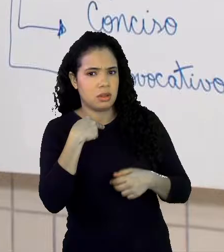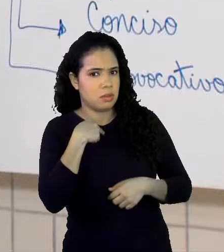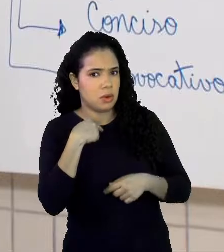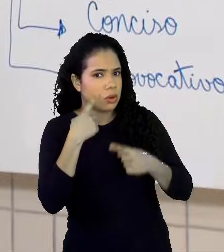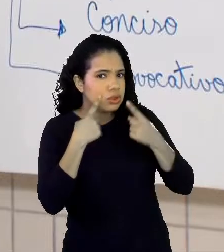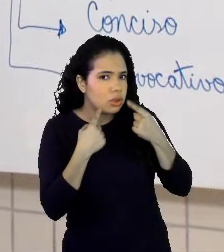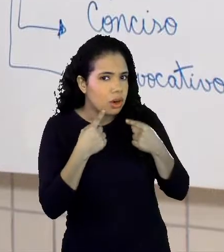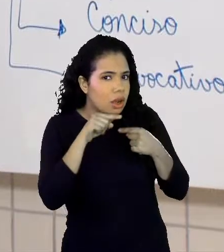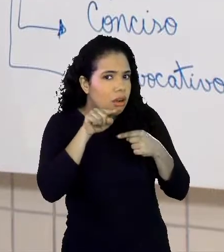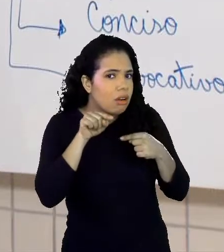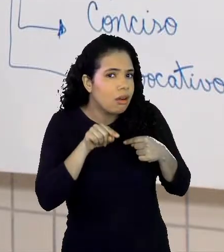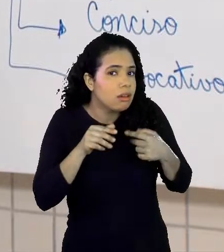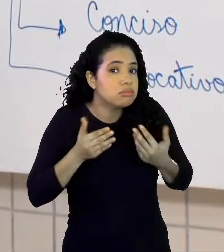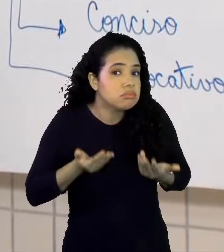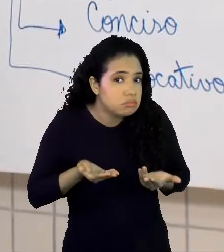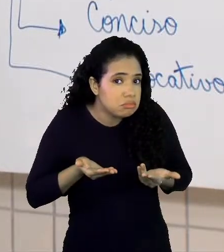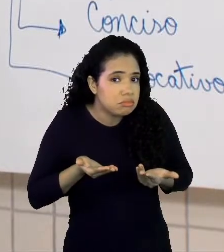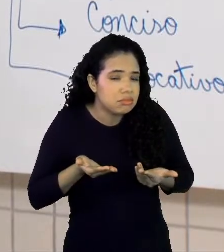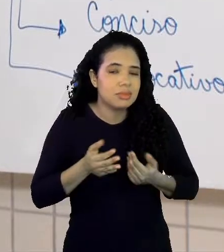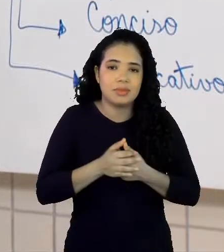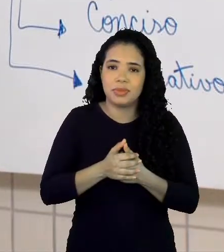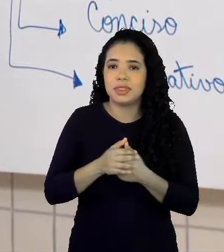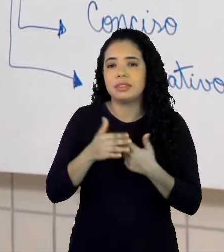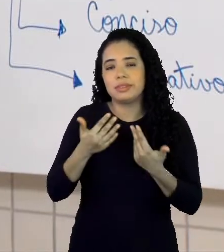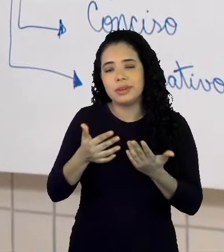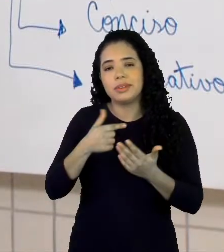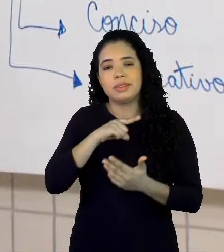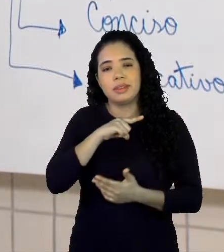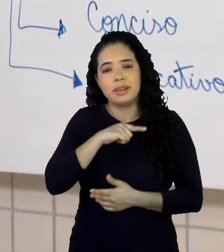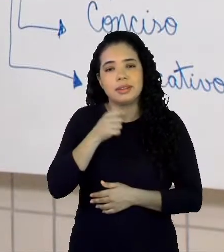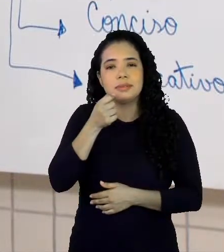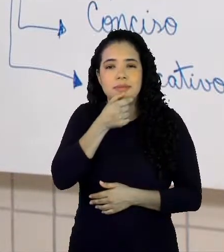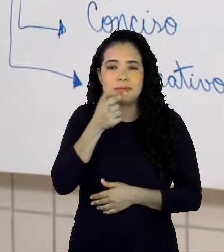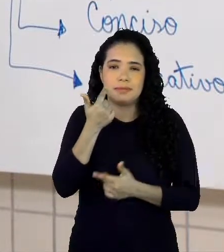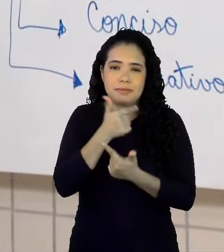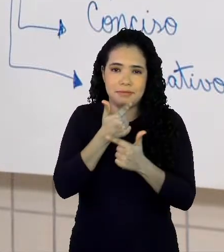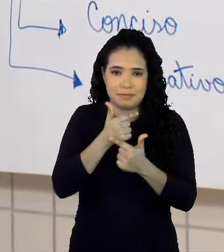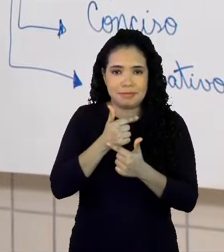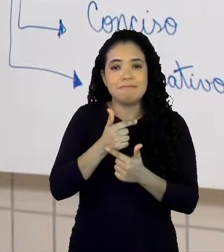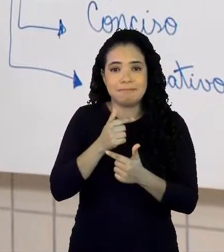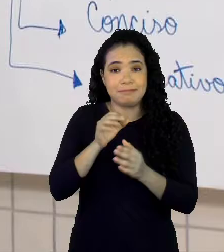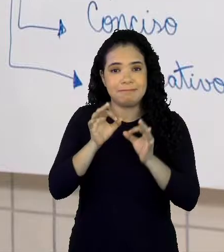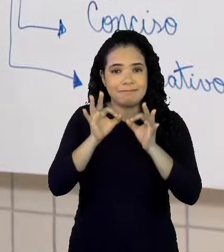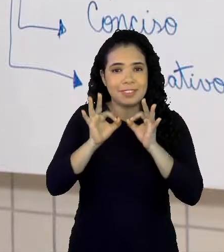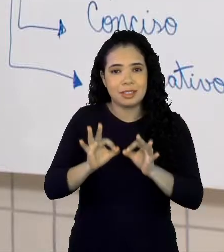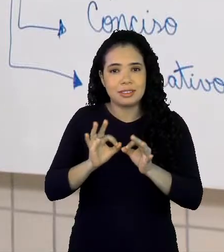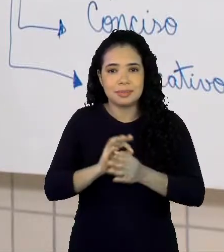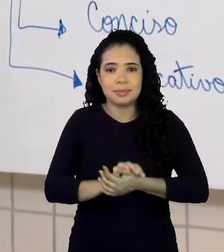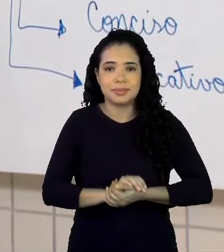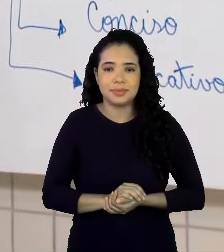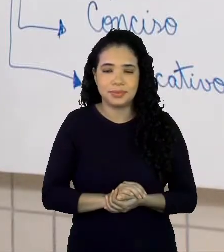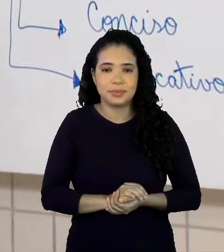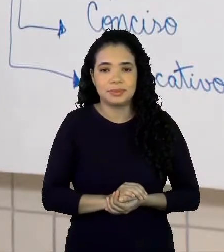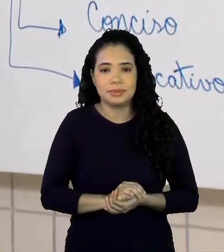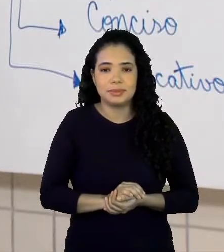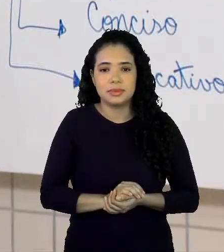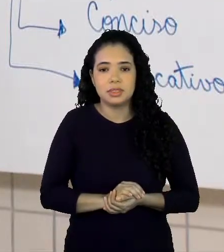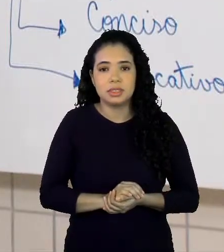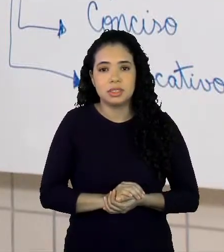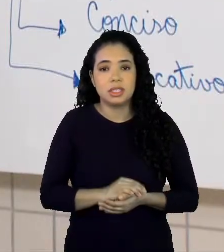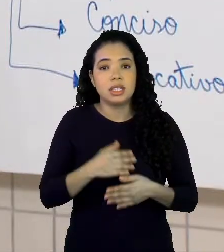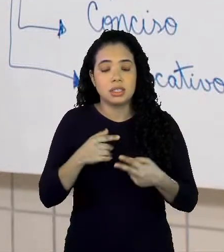num tom humorístico, mas ele discute essa ideia aí, certo? Então, a partir desses